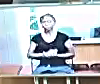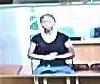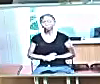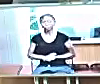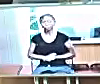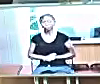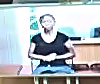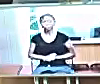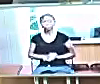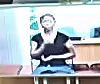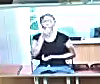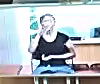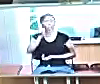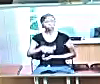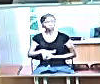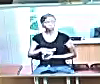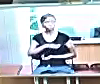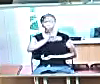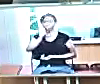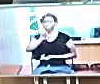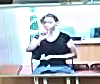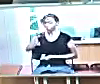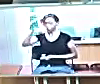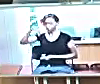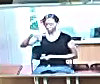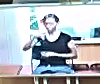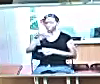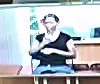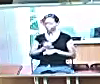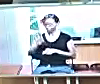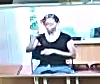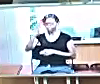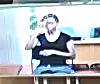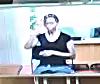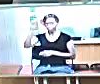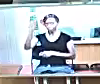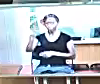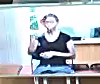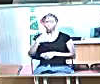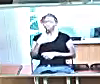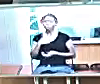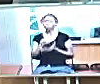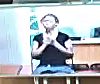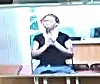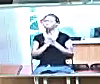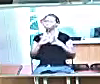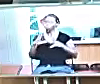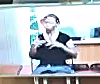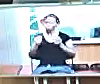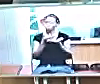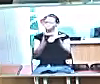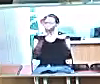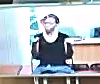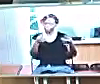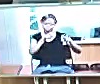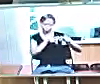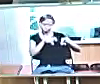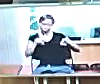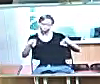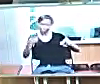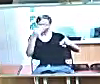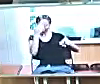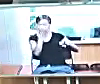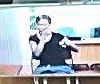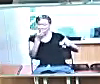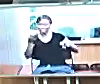boa tarde doutor jean na figura de quem o cumprimento a todos os nossos colegas da mesa também só da minha colega